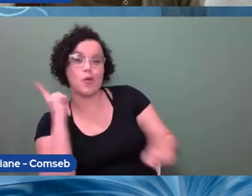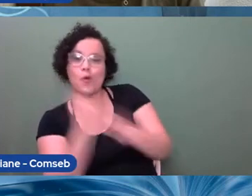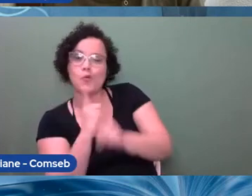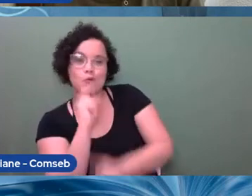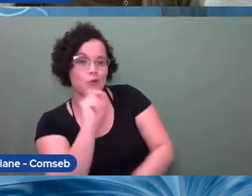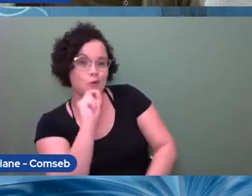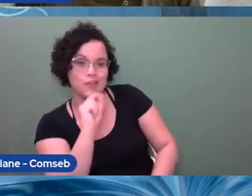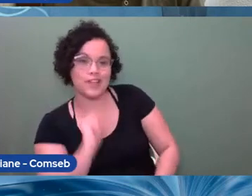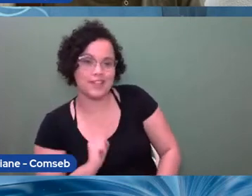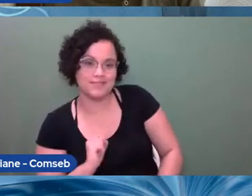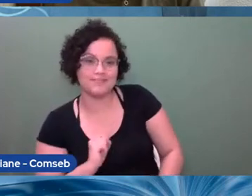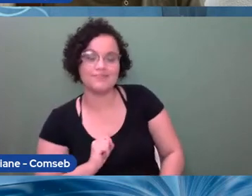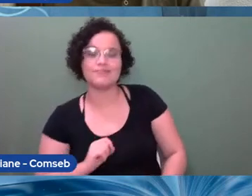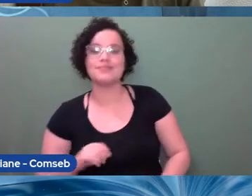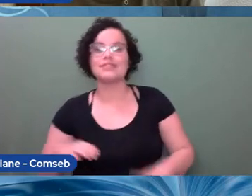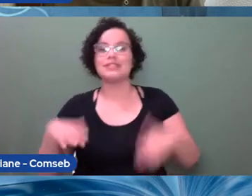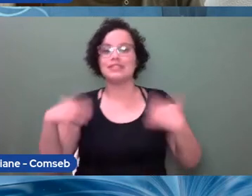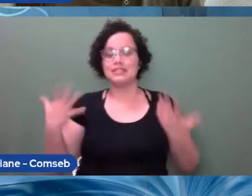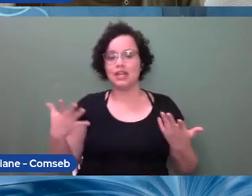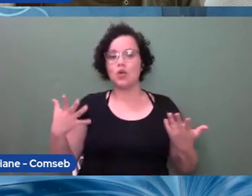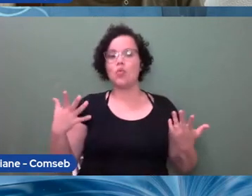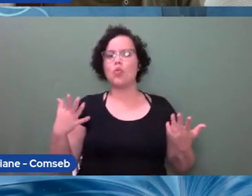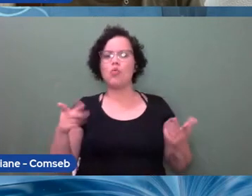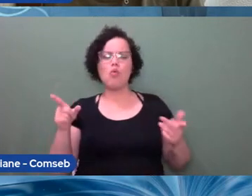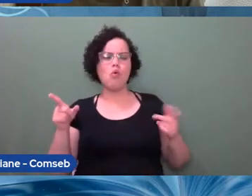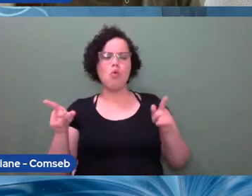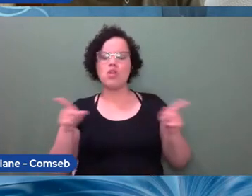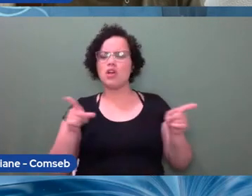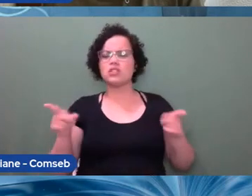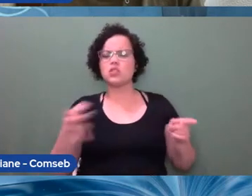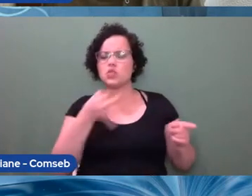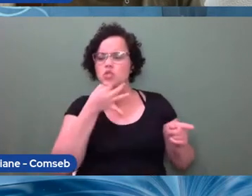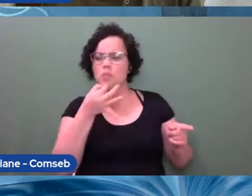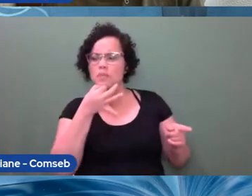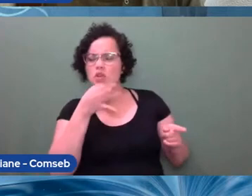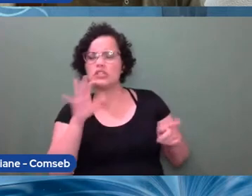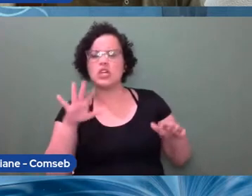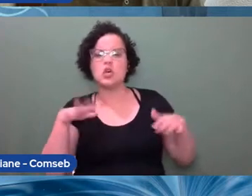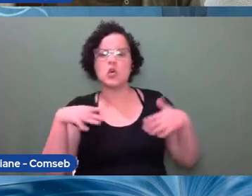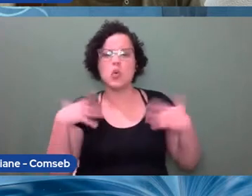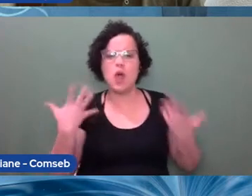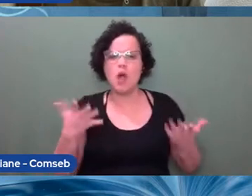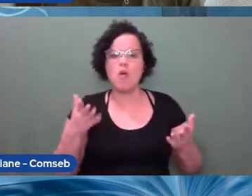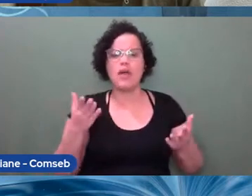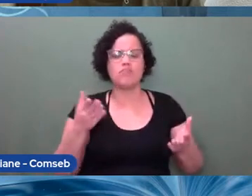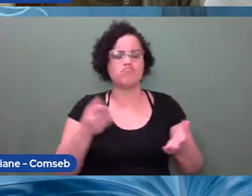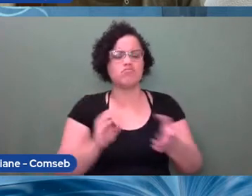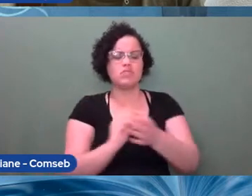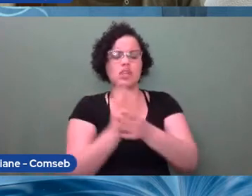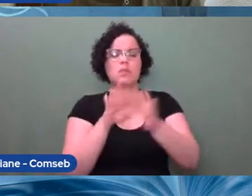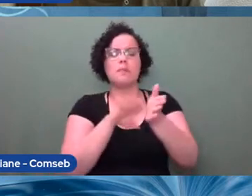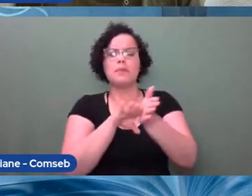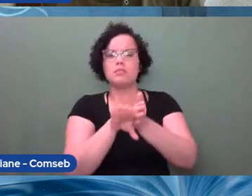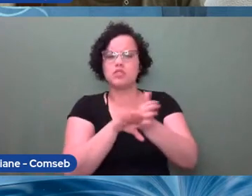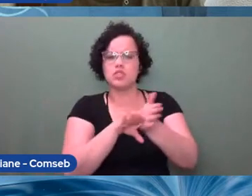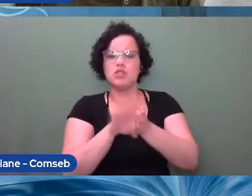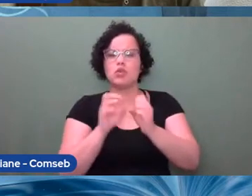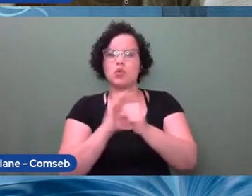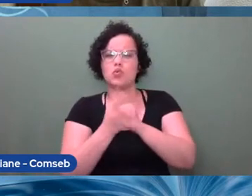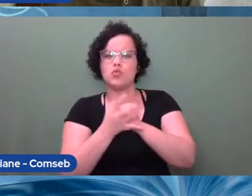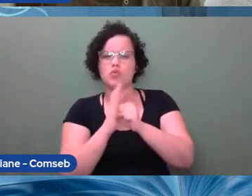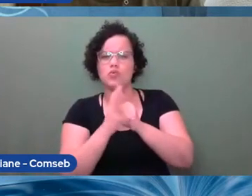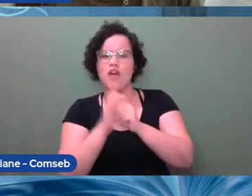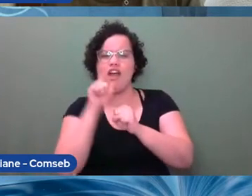Porém, o ponto em que ele se encontra, qual é o estado primevo, primitivo, em que o fluido cósmico universal é,